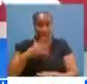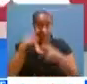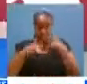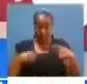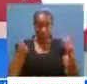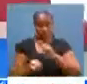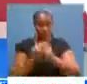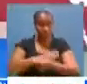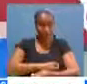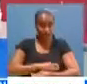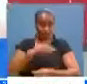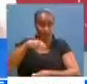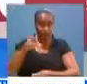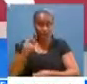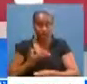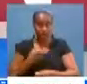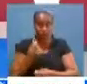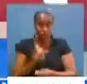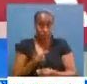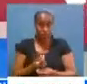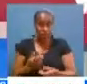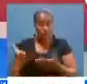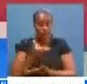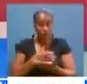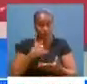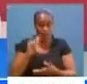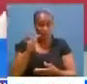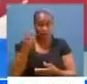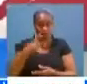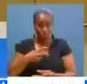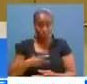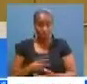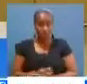garantir a convertibilidade e paridade do escudo em relação ao euro.